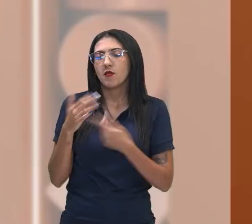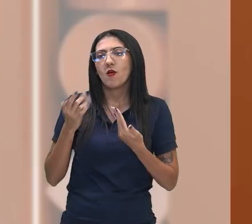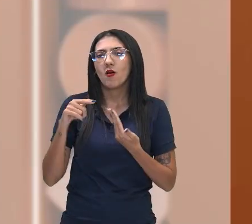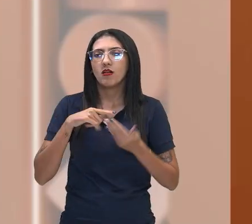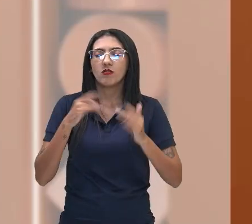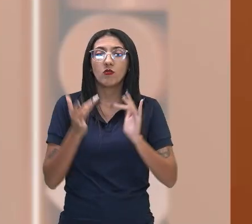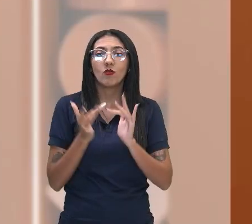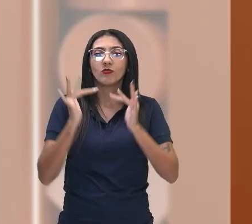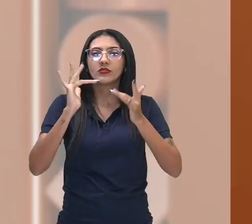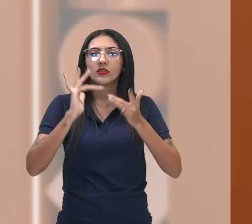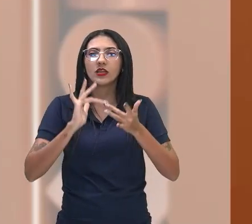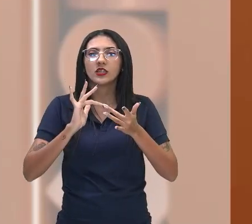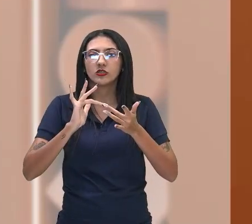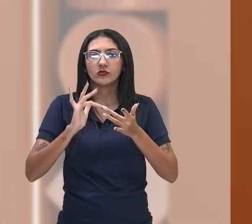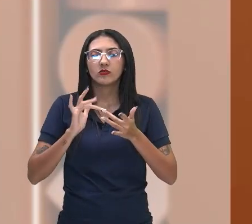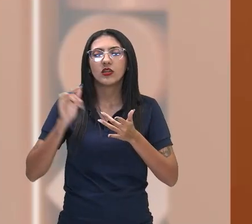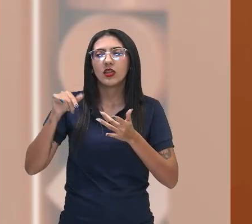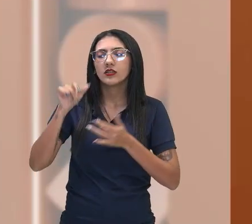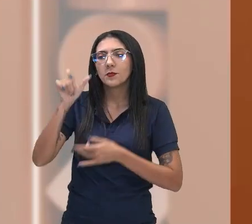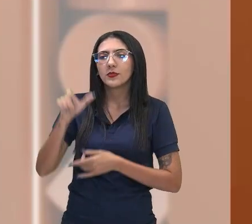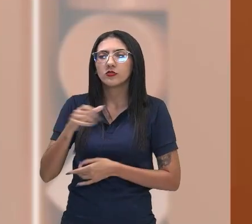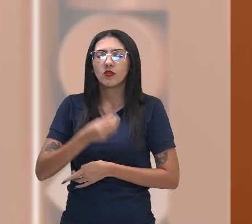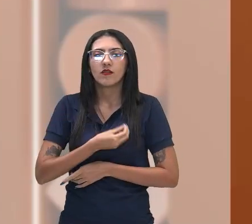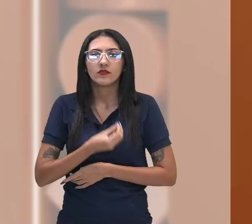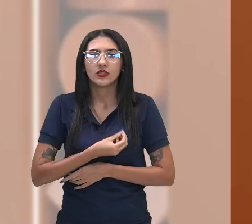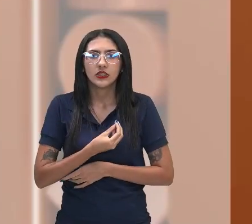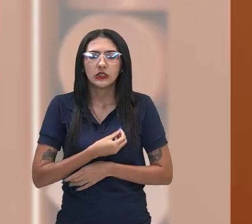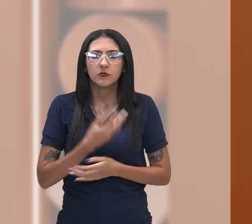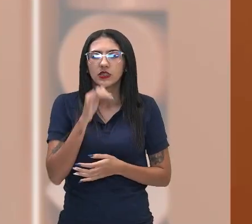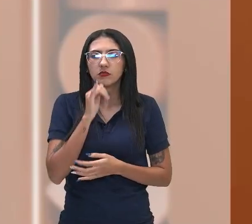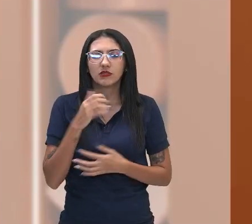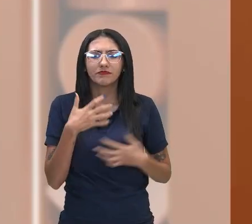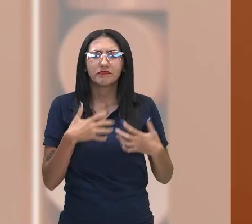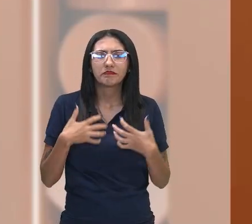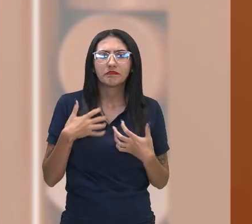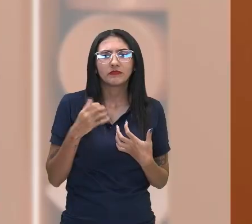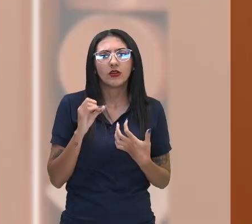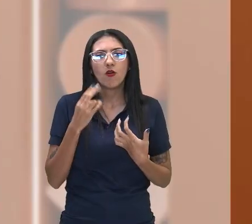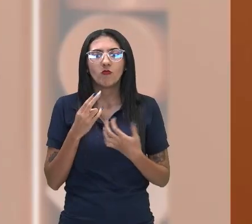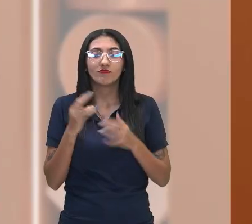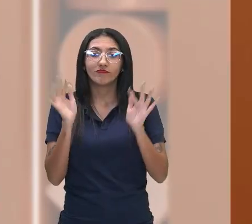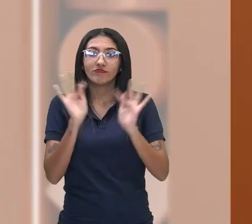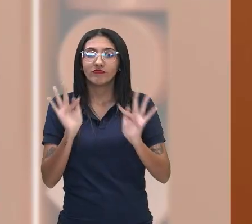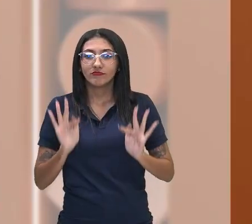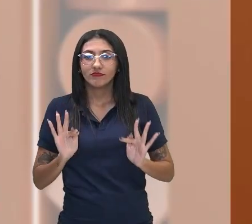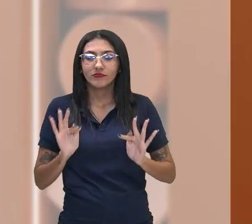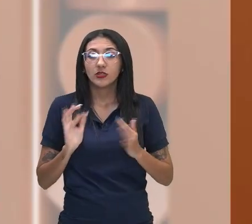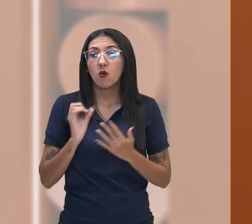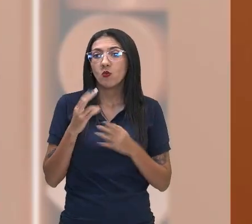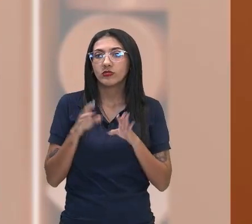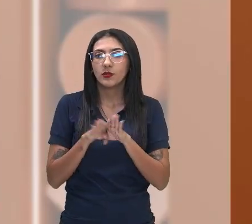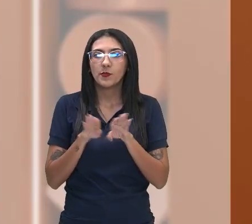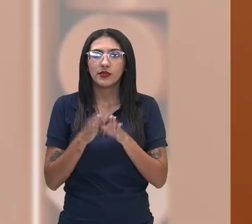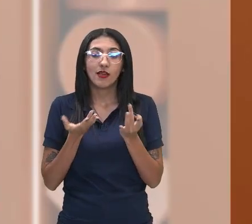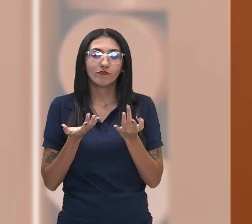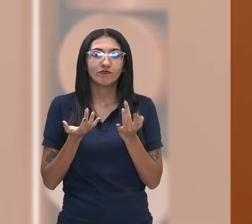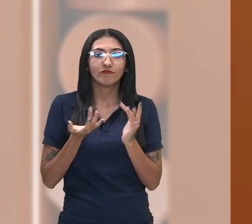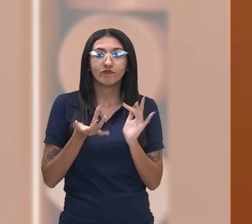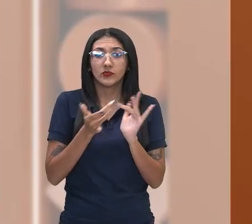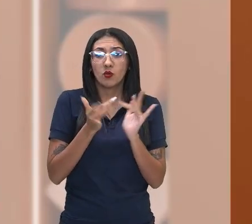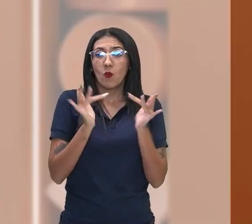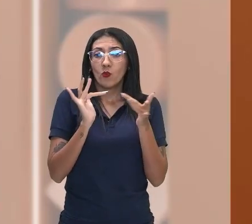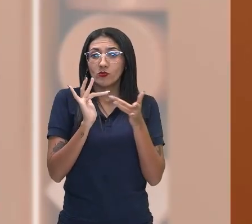em que aquela pessoa vivia, de angústia, de felicidade, né, ou um contexto até um pouco